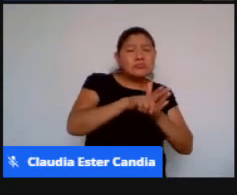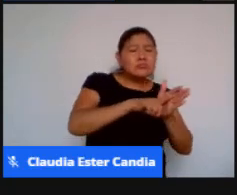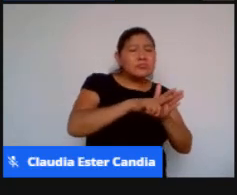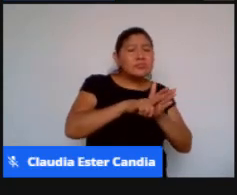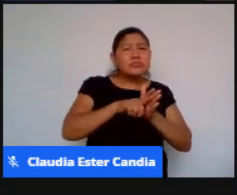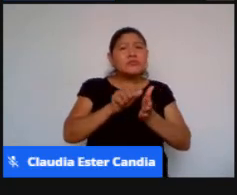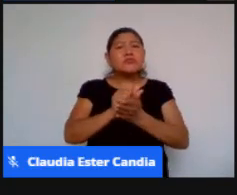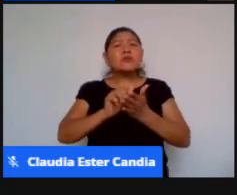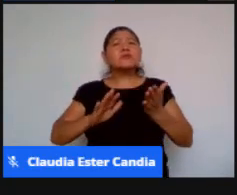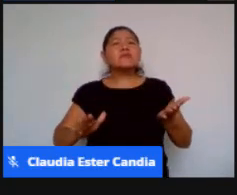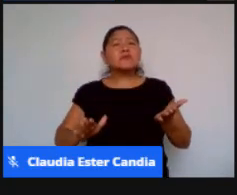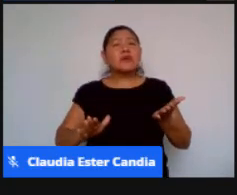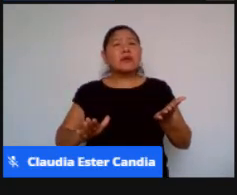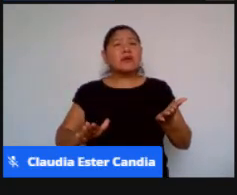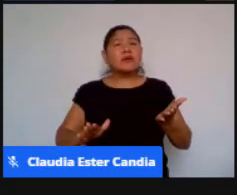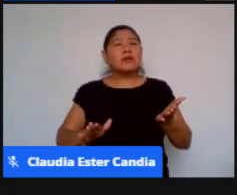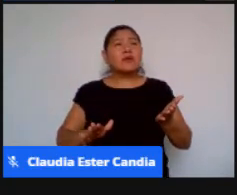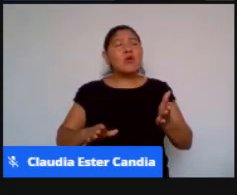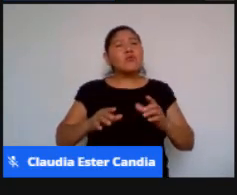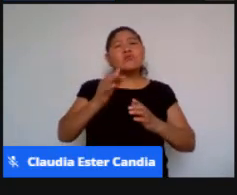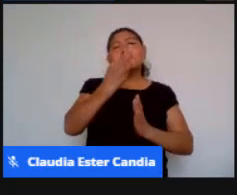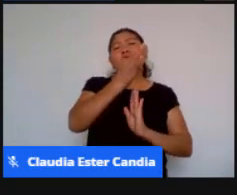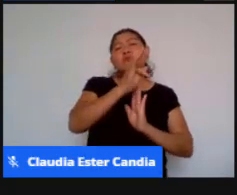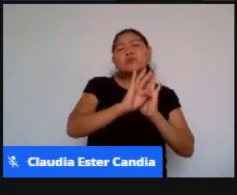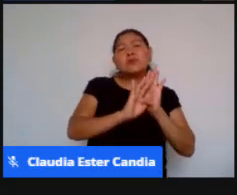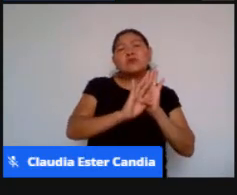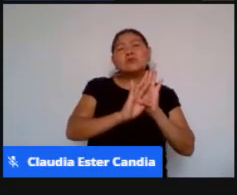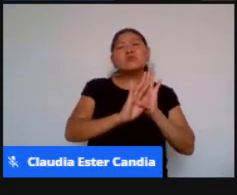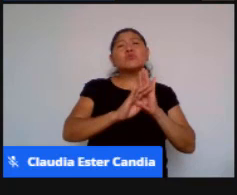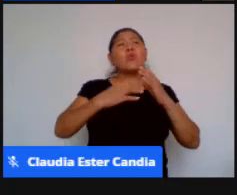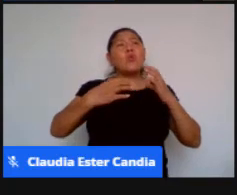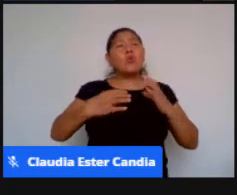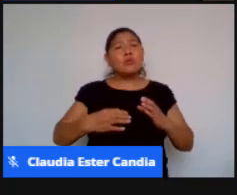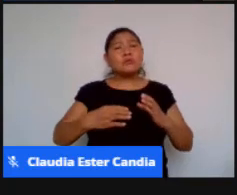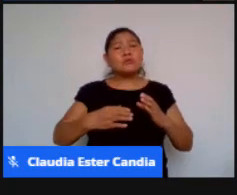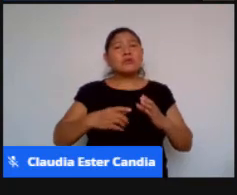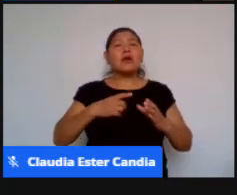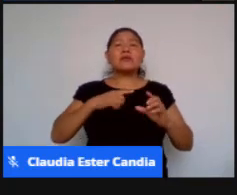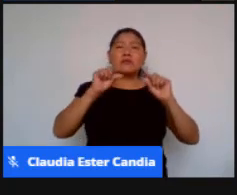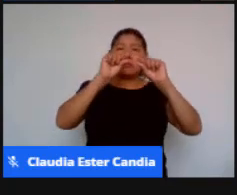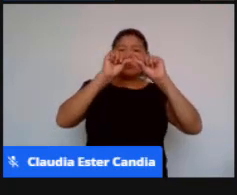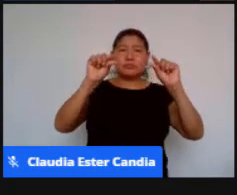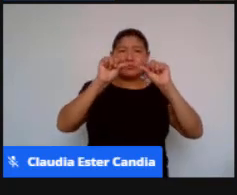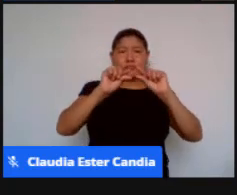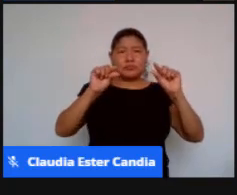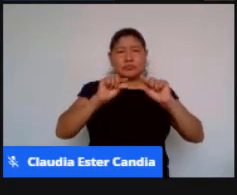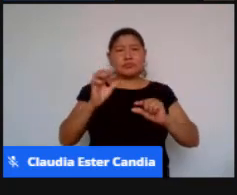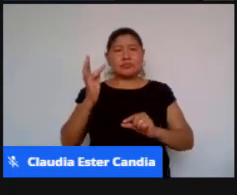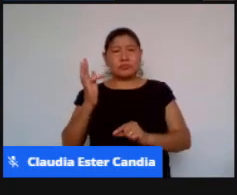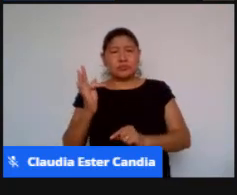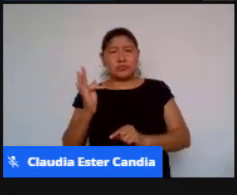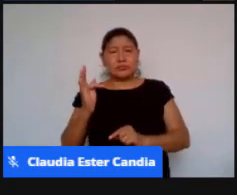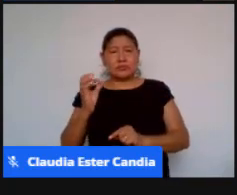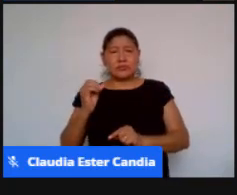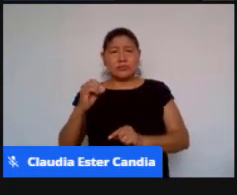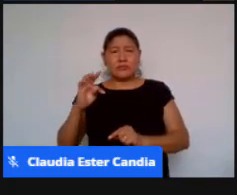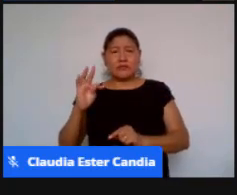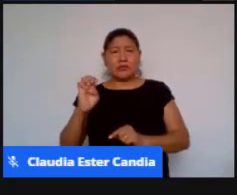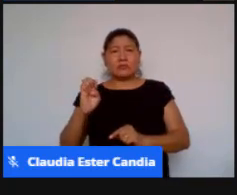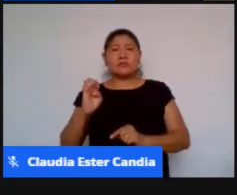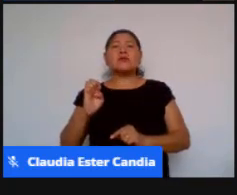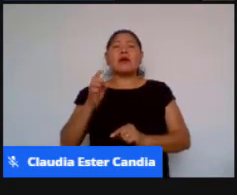os mapas, pequenos textos, então, aí tem umas fontes para vocês que vocês podem, tá bom? Que vocês